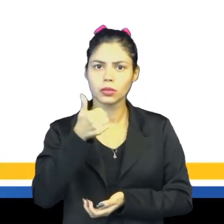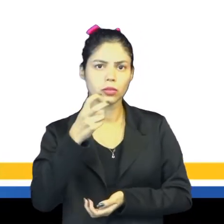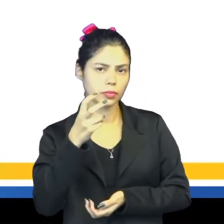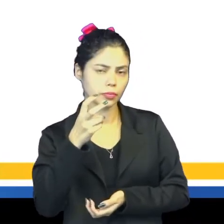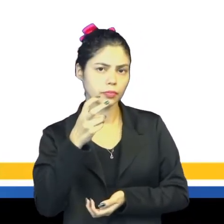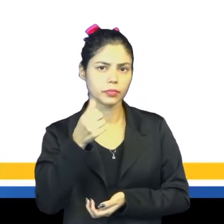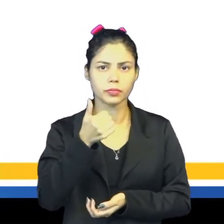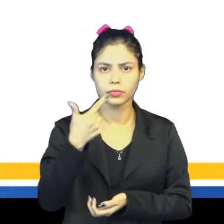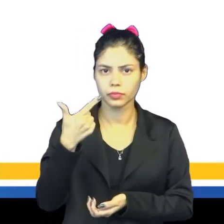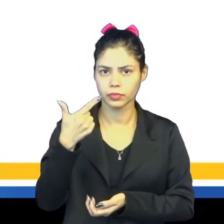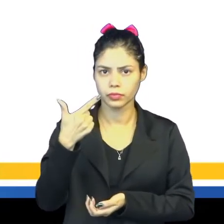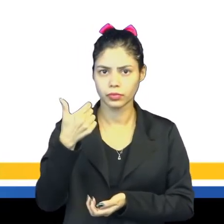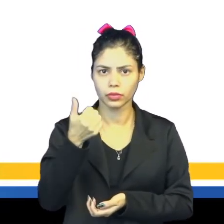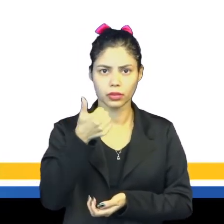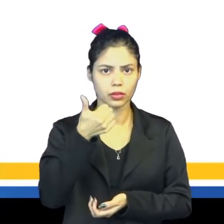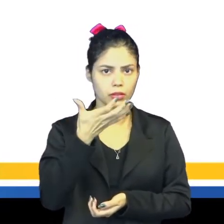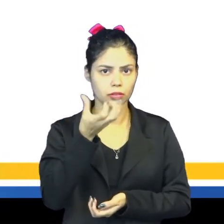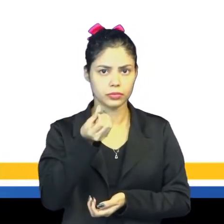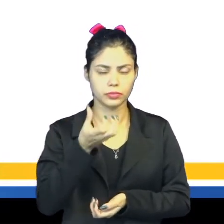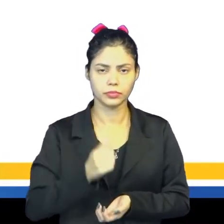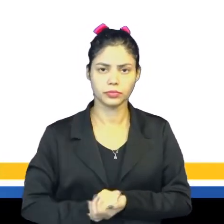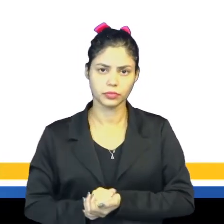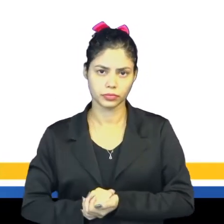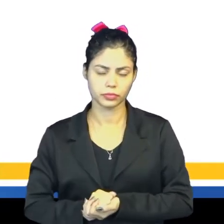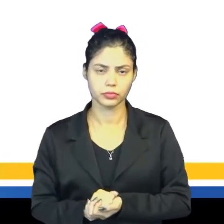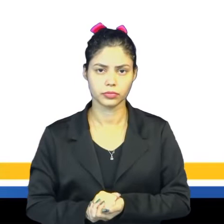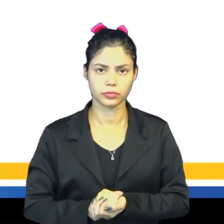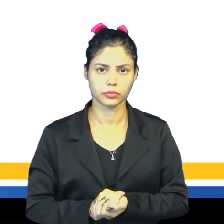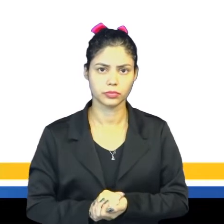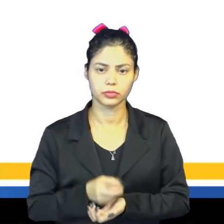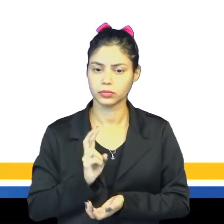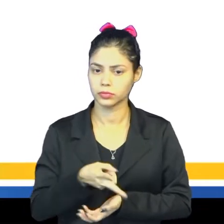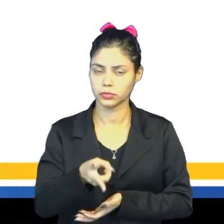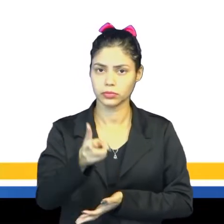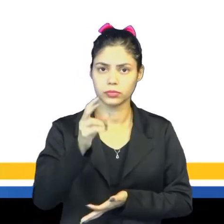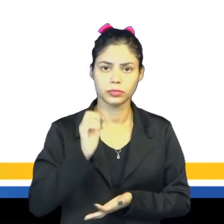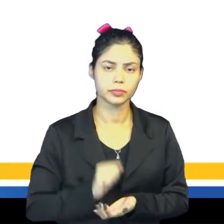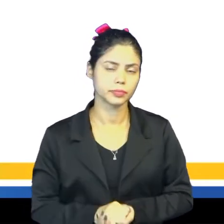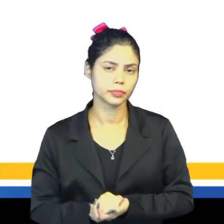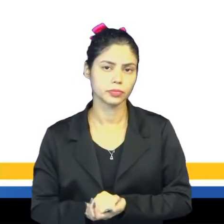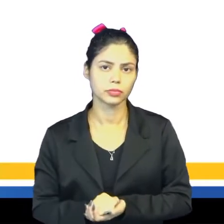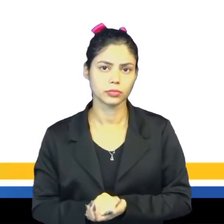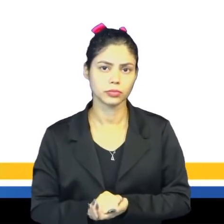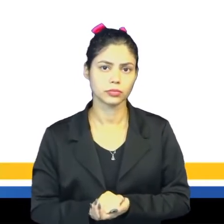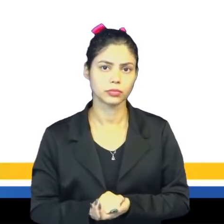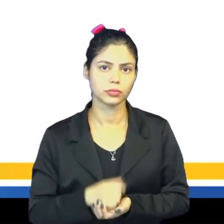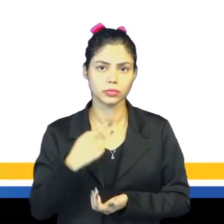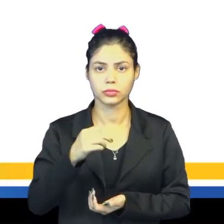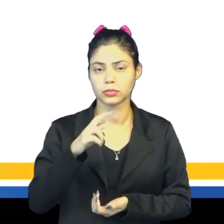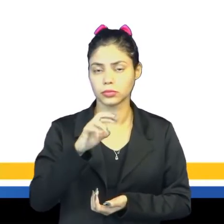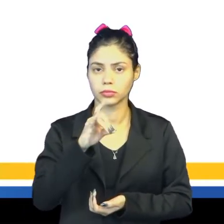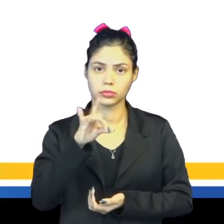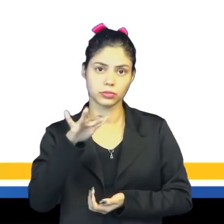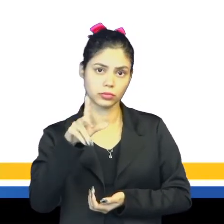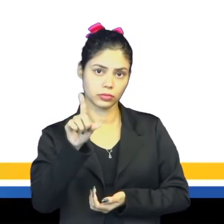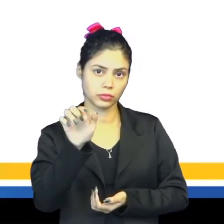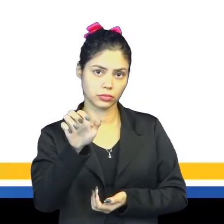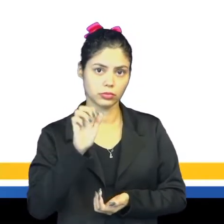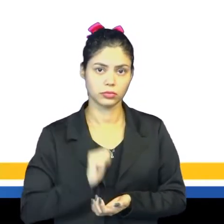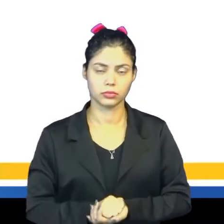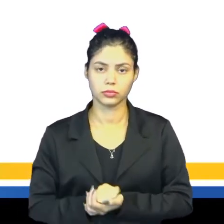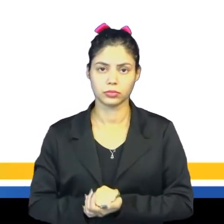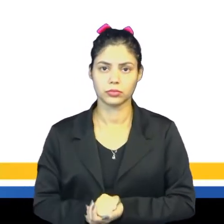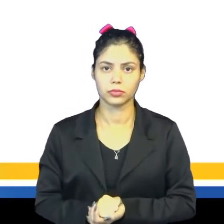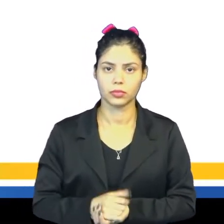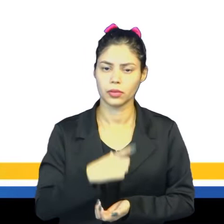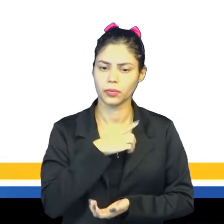15, 12 e 60. E é constantemente de proporcionalidade, tá? Então